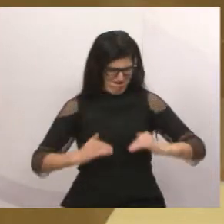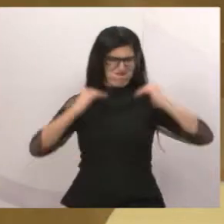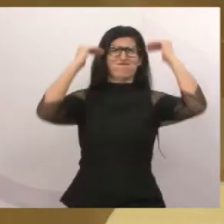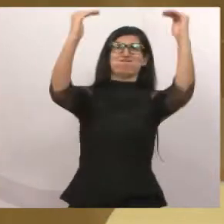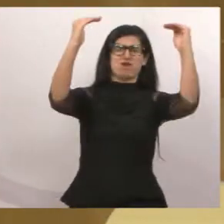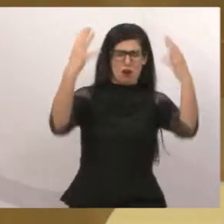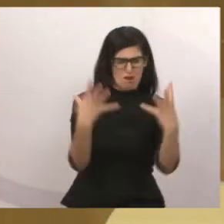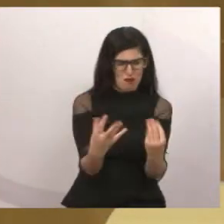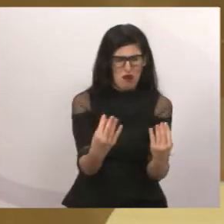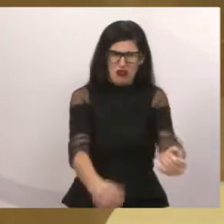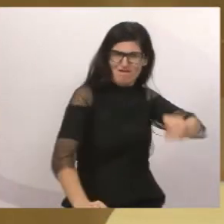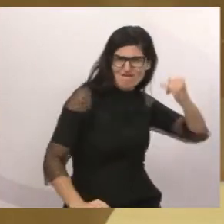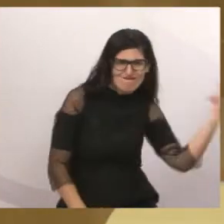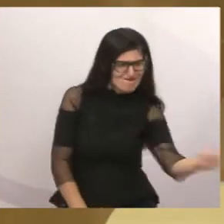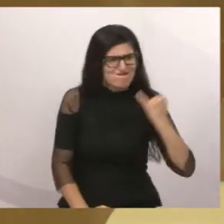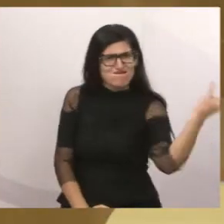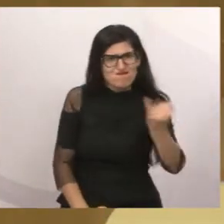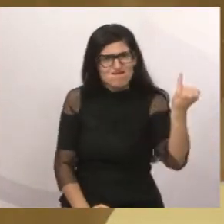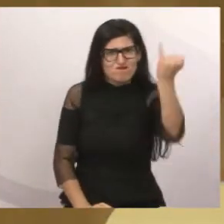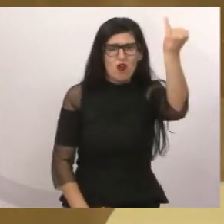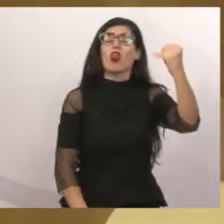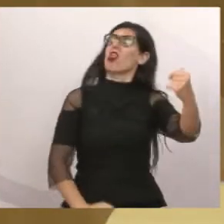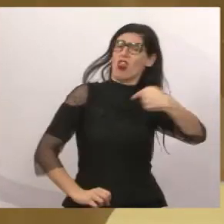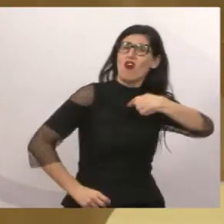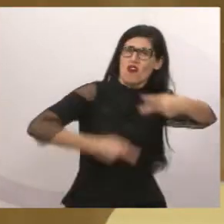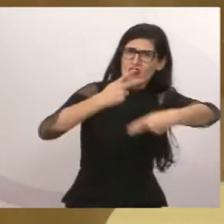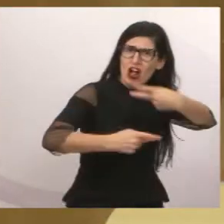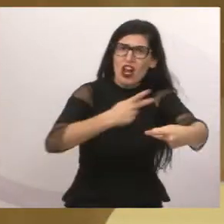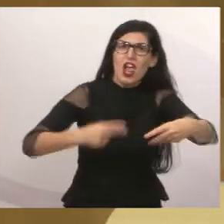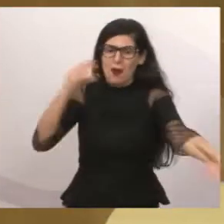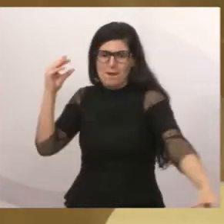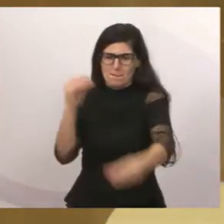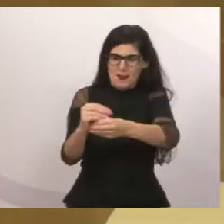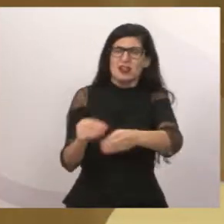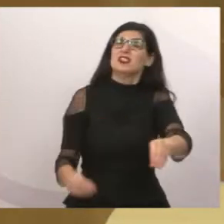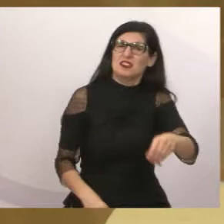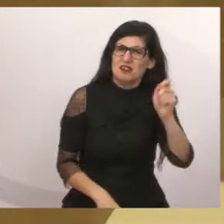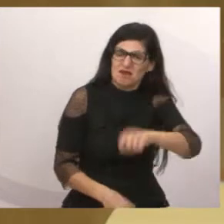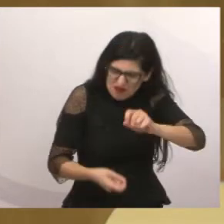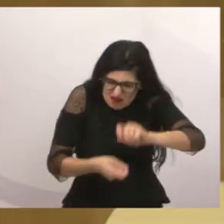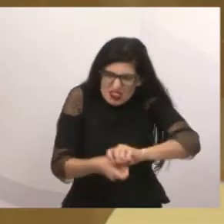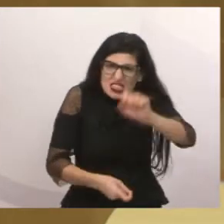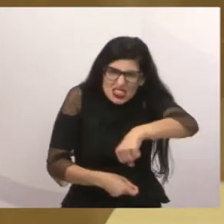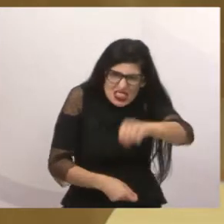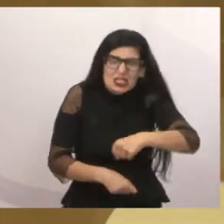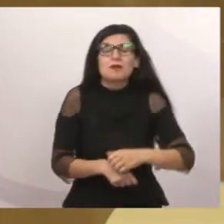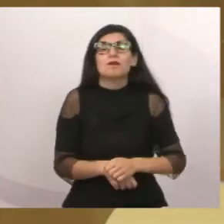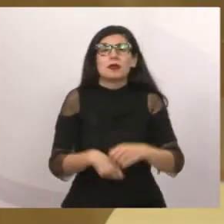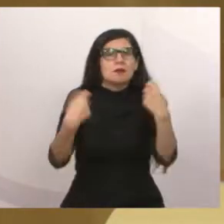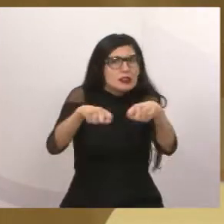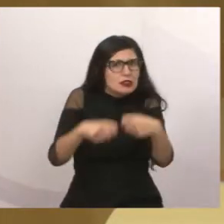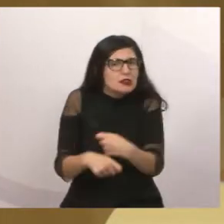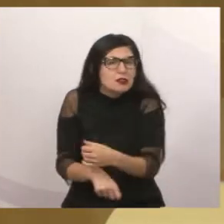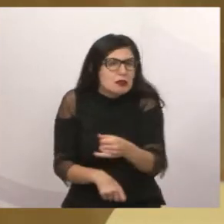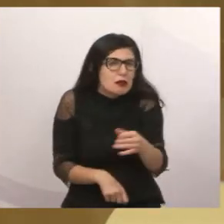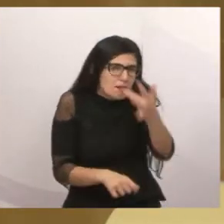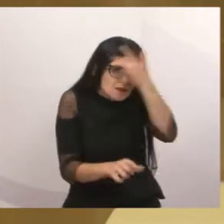eu questionei aqui, eu fiz até uma emenda, colocando que deveria ter, no mínimo, 18 meses de